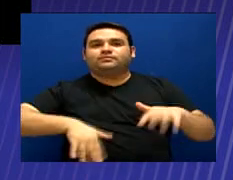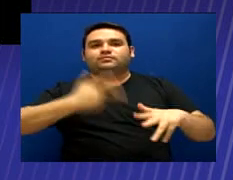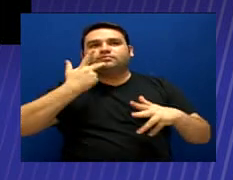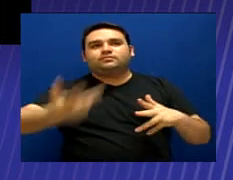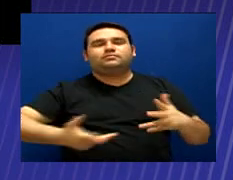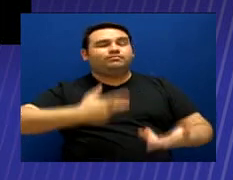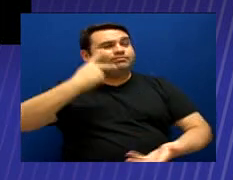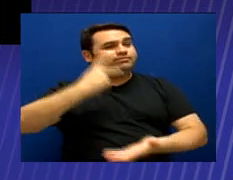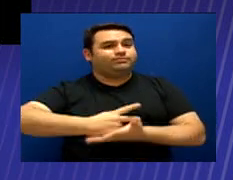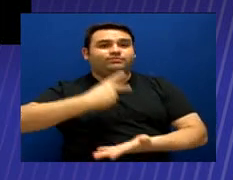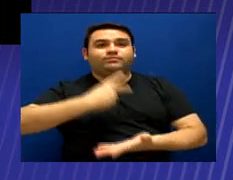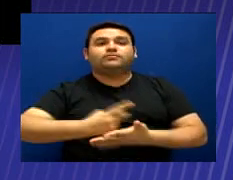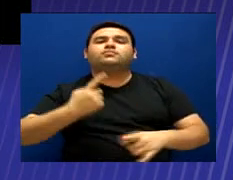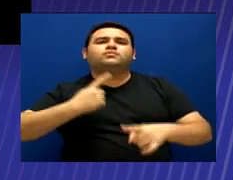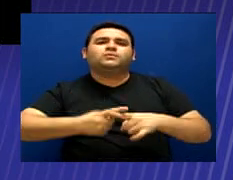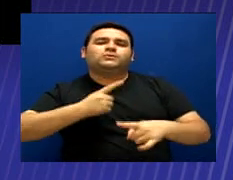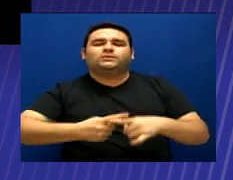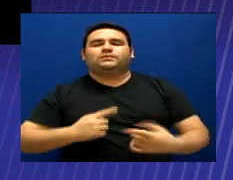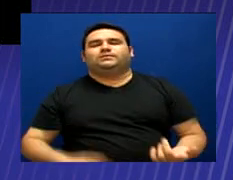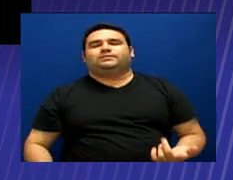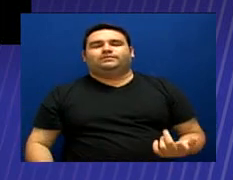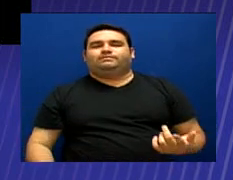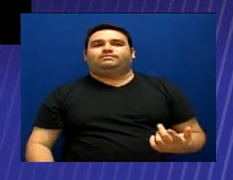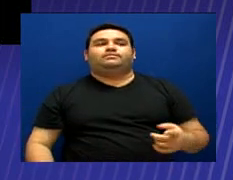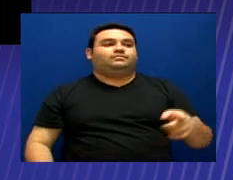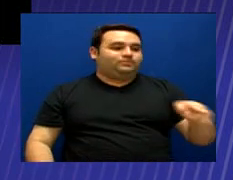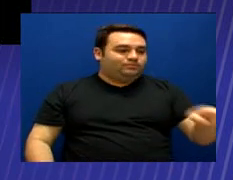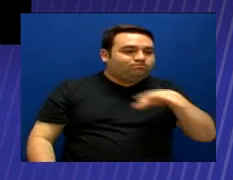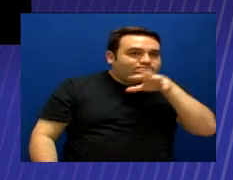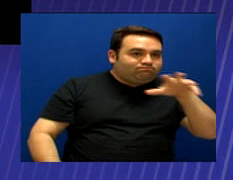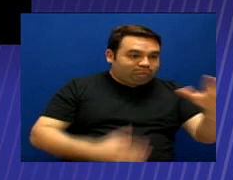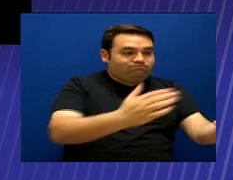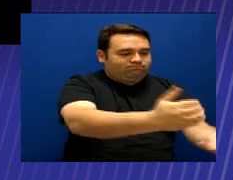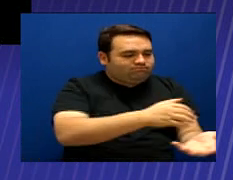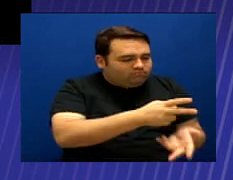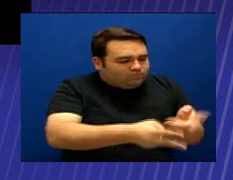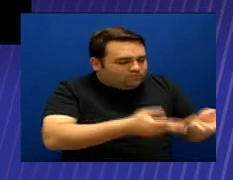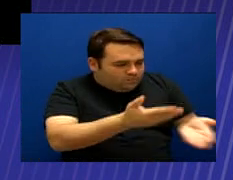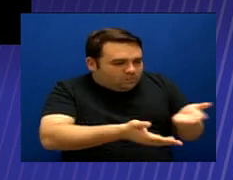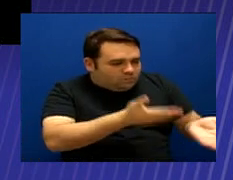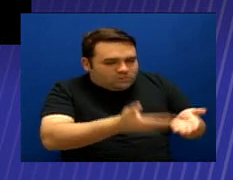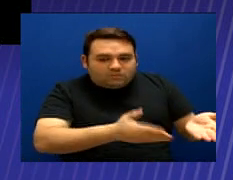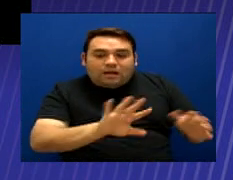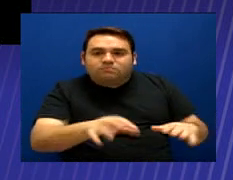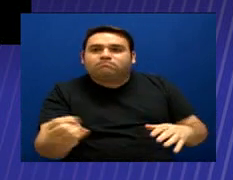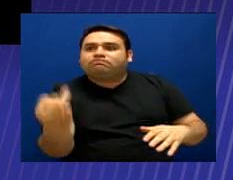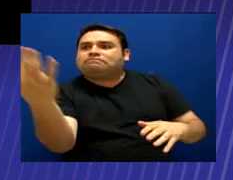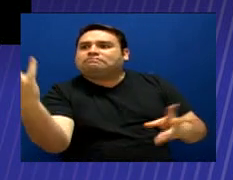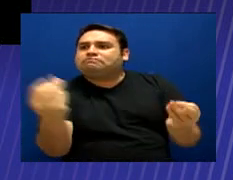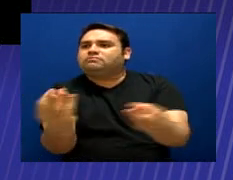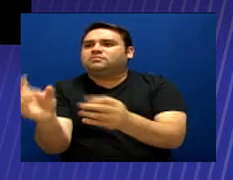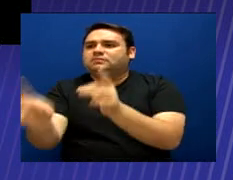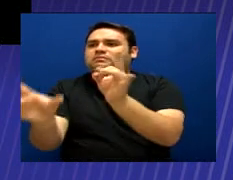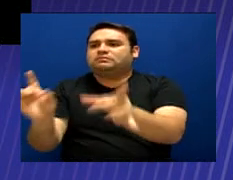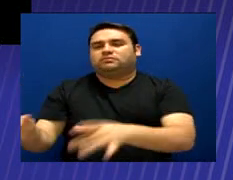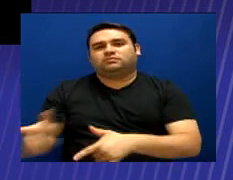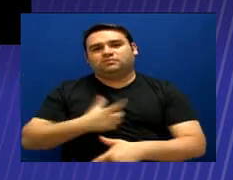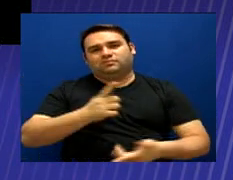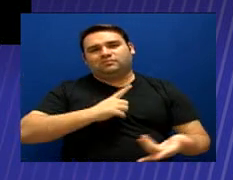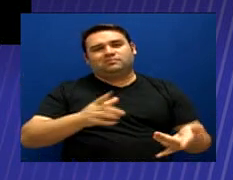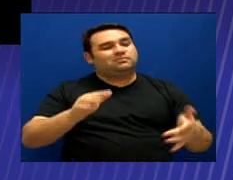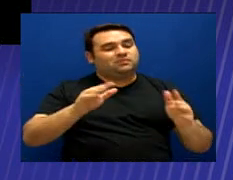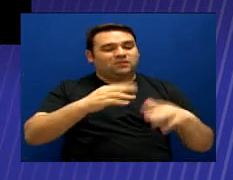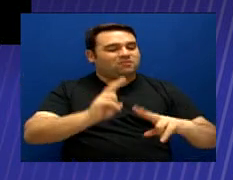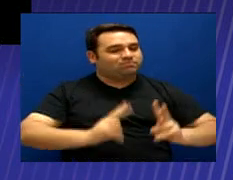falando sobre isso. Porque a gente resgata um animal, mas surgem 10 animais. Então, isso não tem